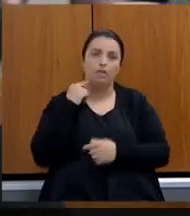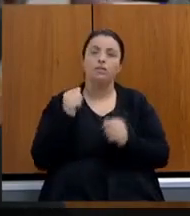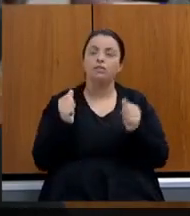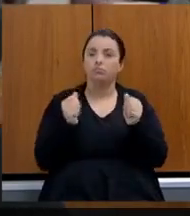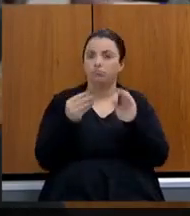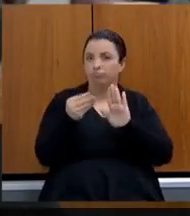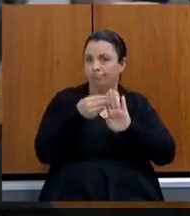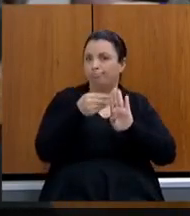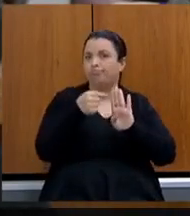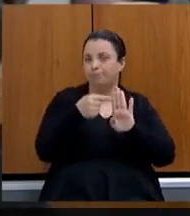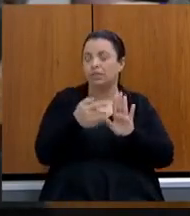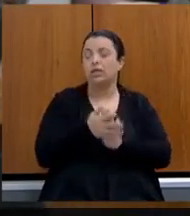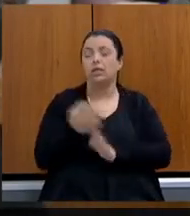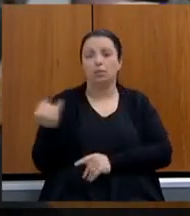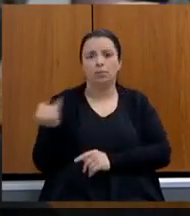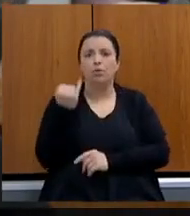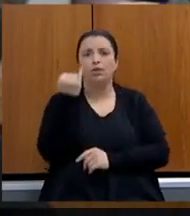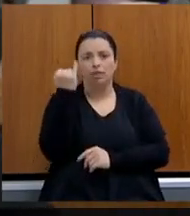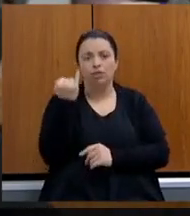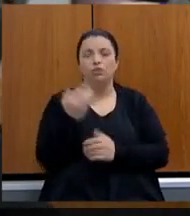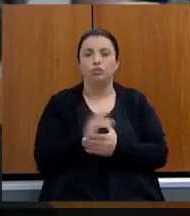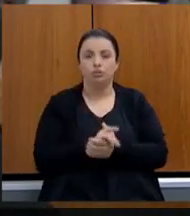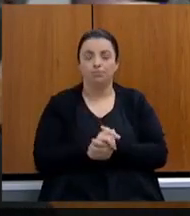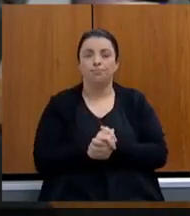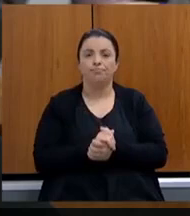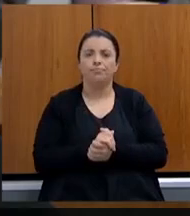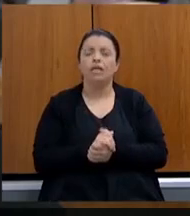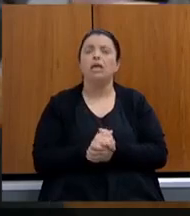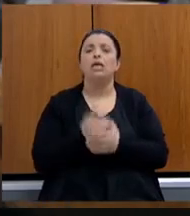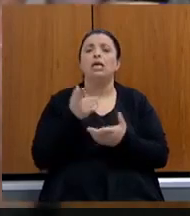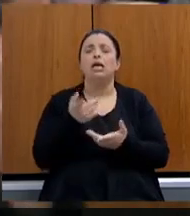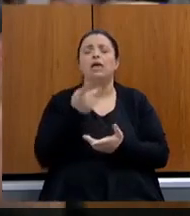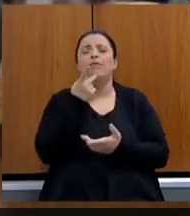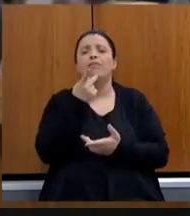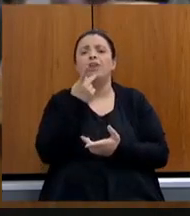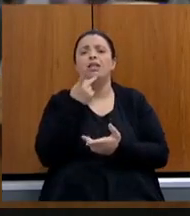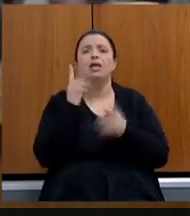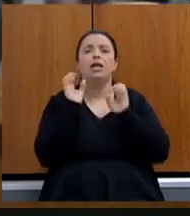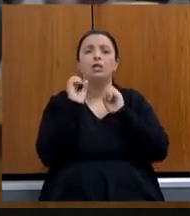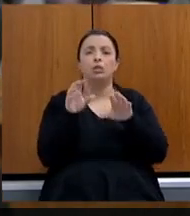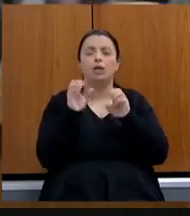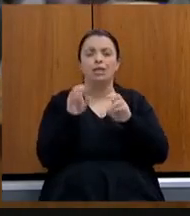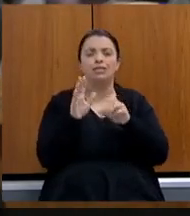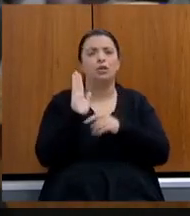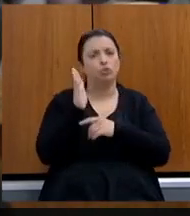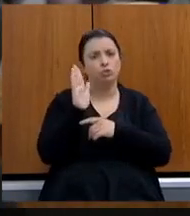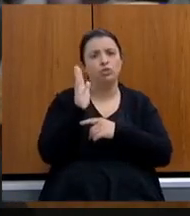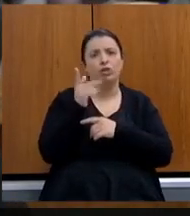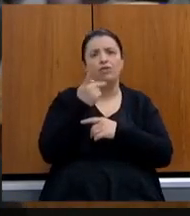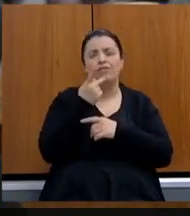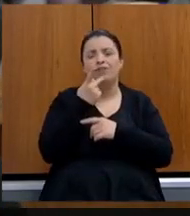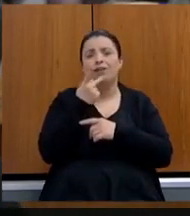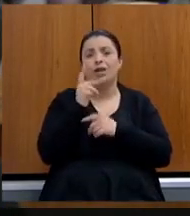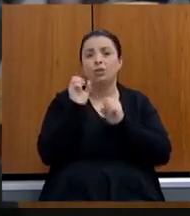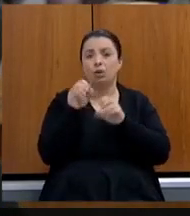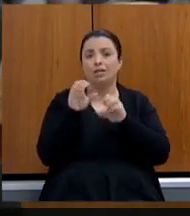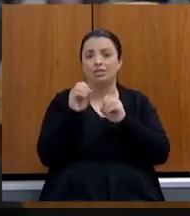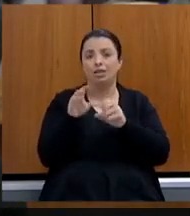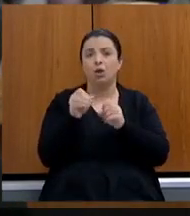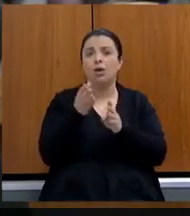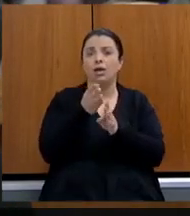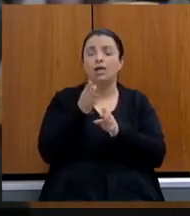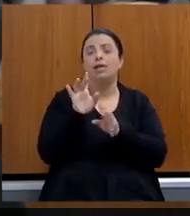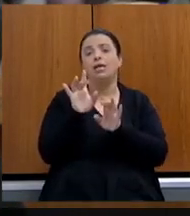acho que foi algo bastante importante né em relação à educação especial falei um pouco disso no início de minha fala né em relação